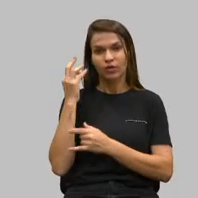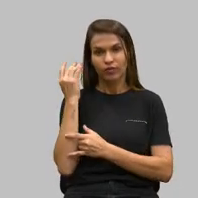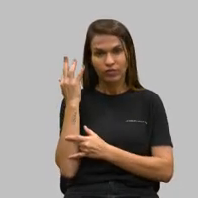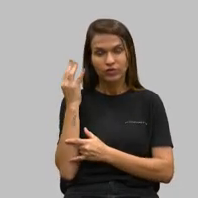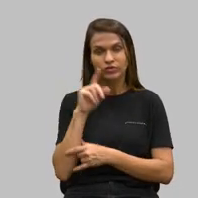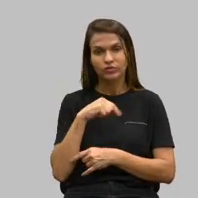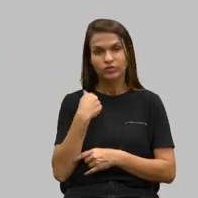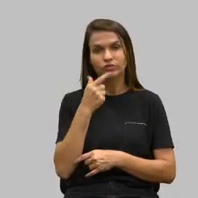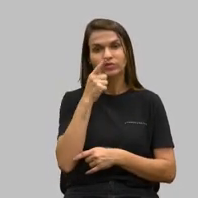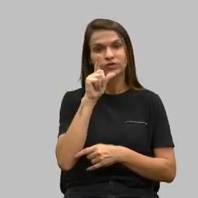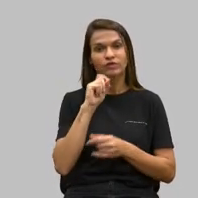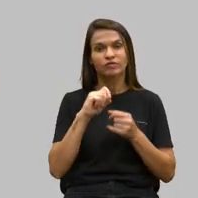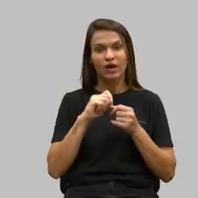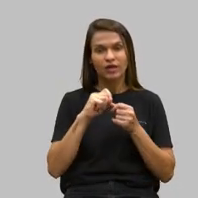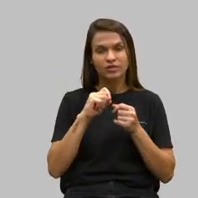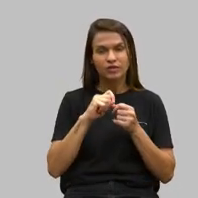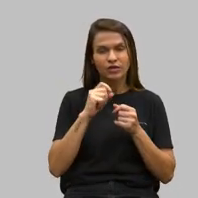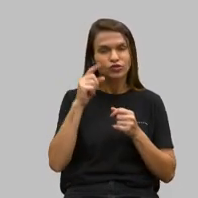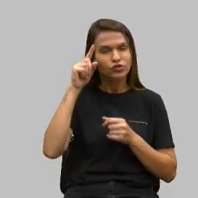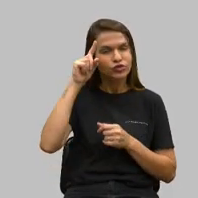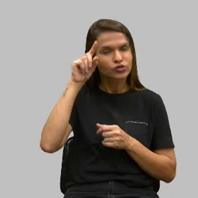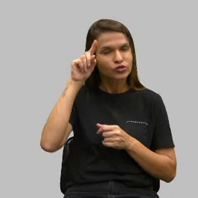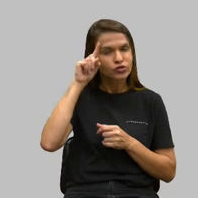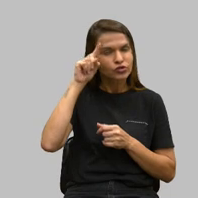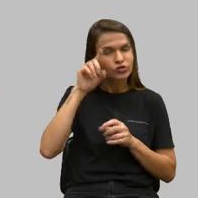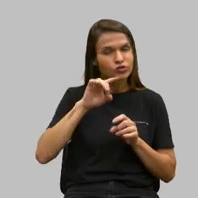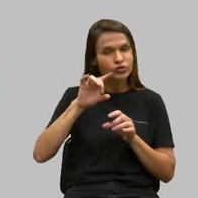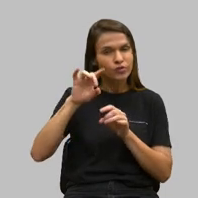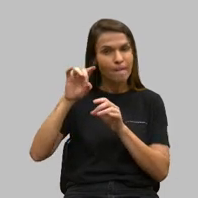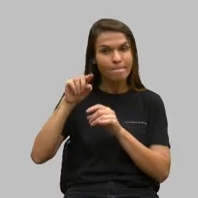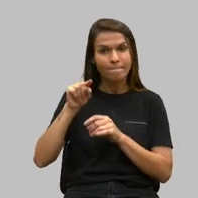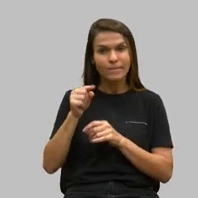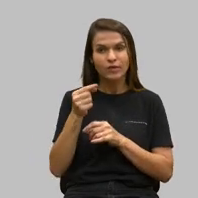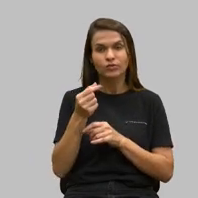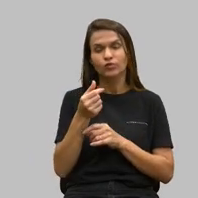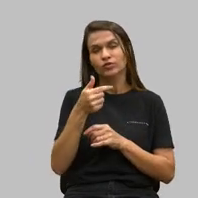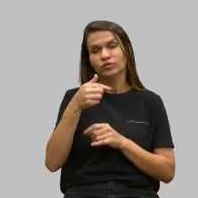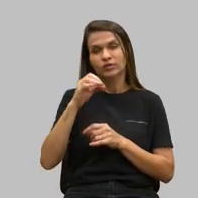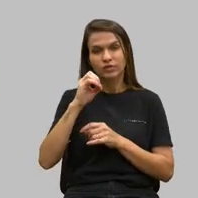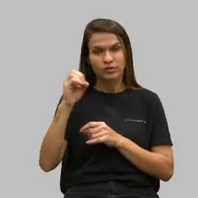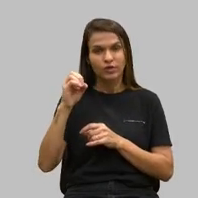fazer, a gente, por dia, 1.100 testes de crianças que nascem no nosso Estado,